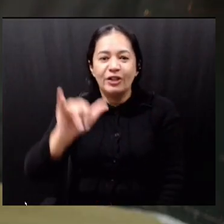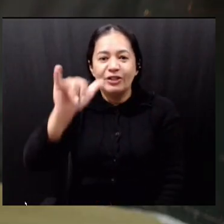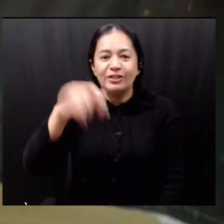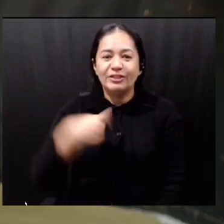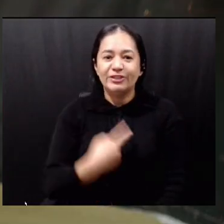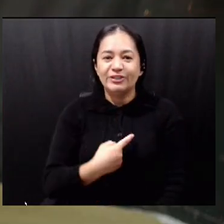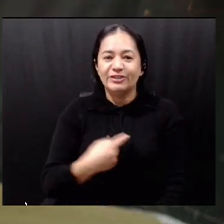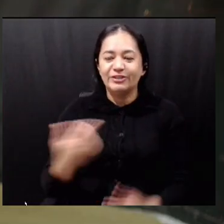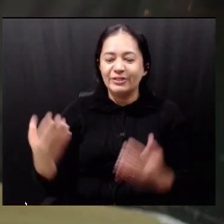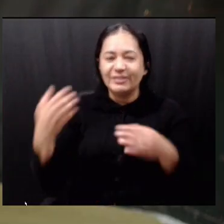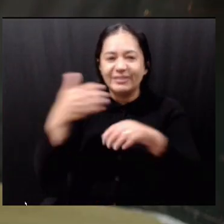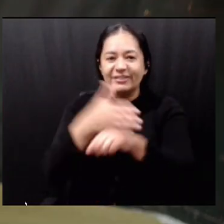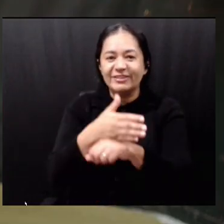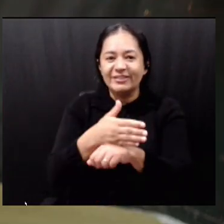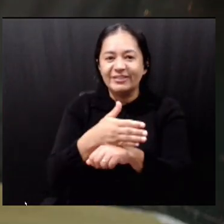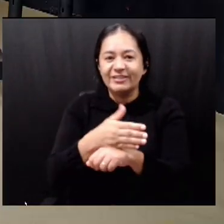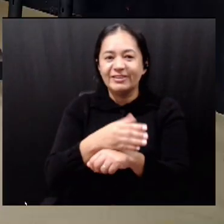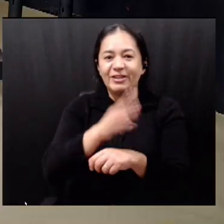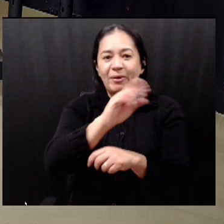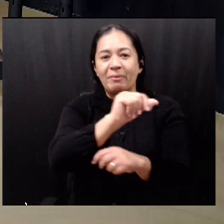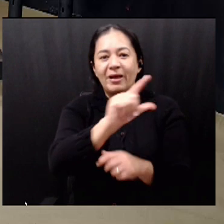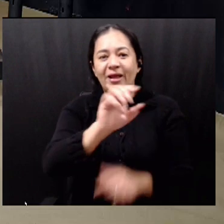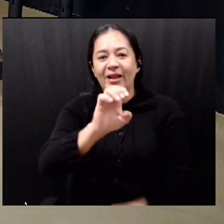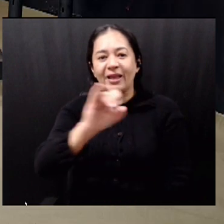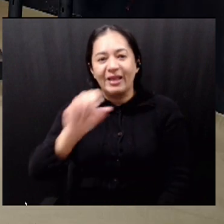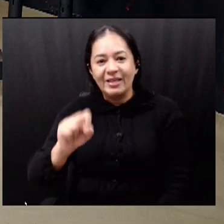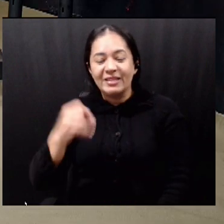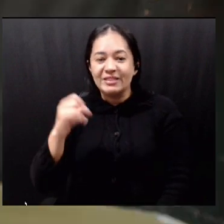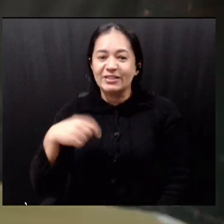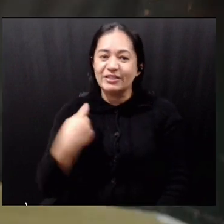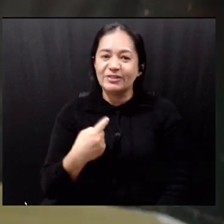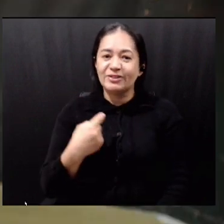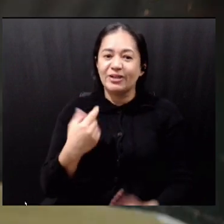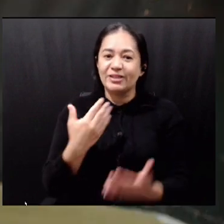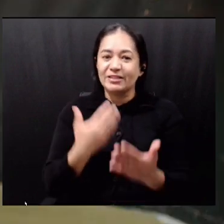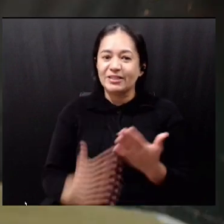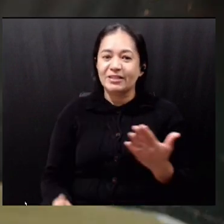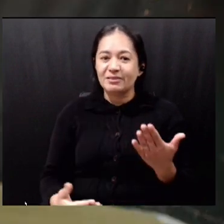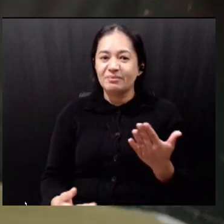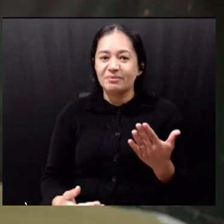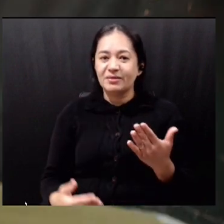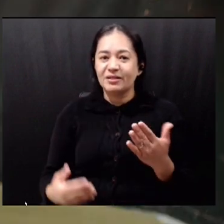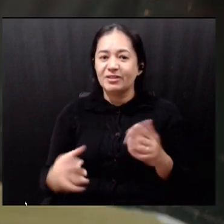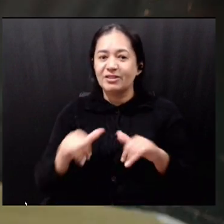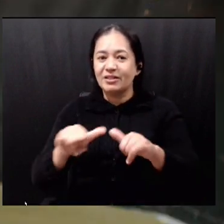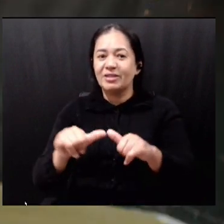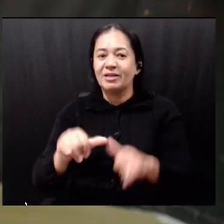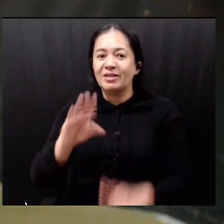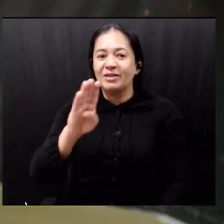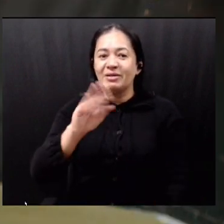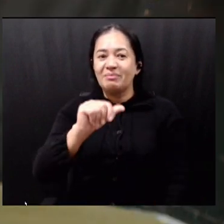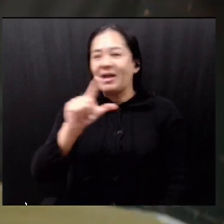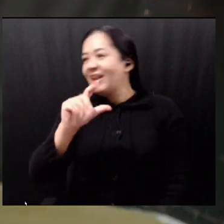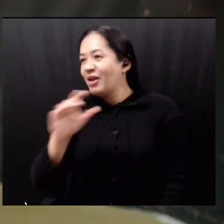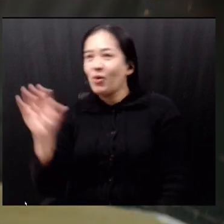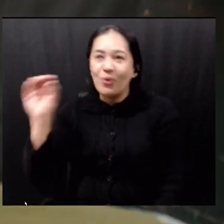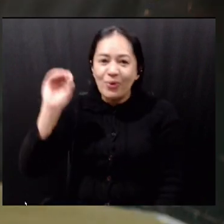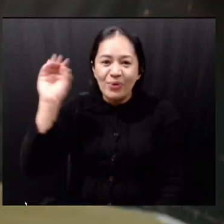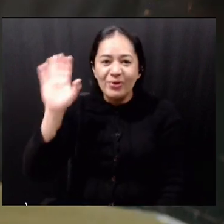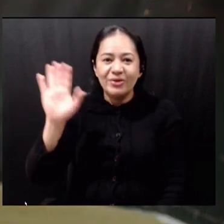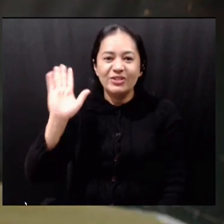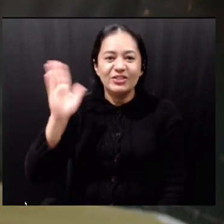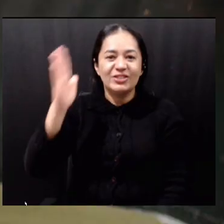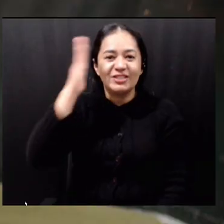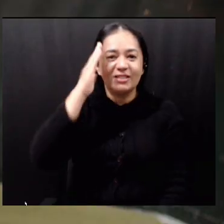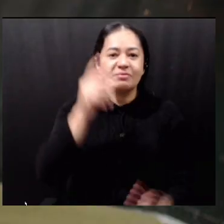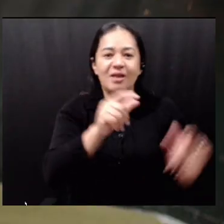inserimos o baleiês na nossa vida. Se a gente se perdia no supermercado, a gente falava baleiês. E aí já sabia onde a outra